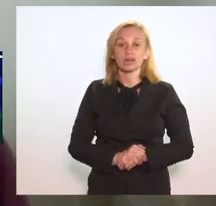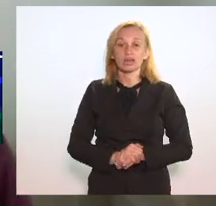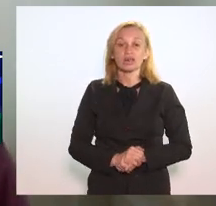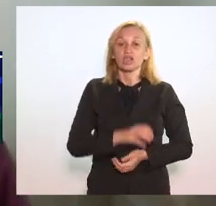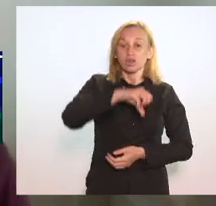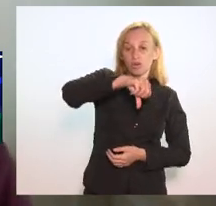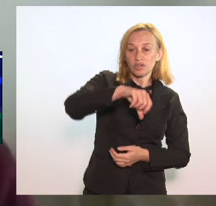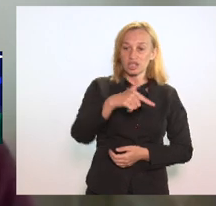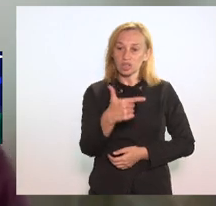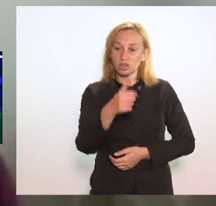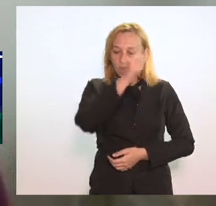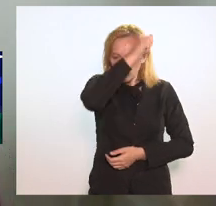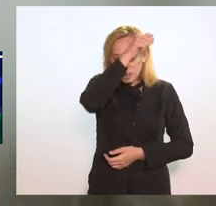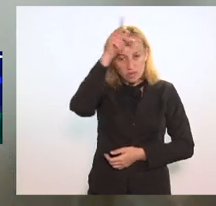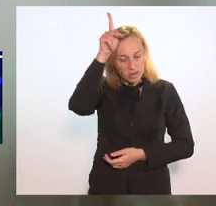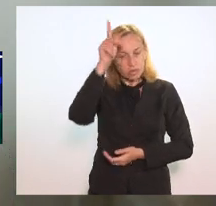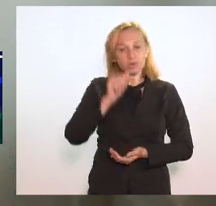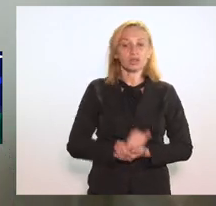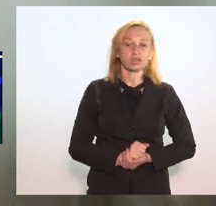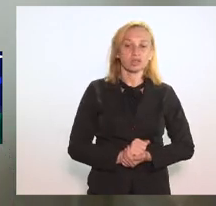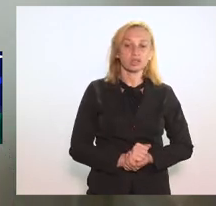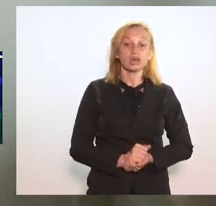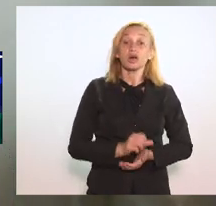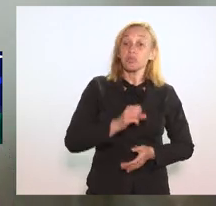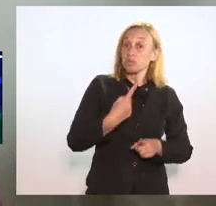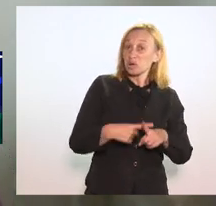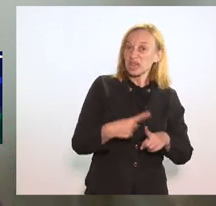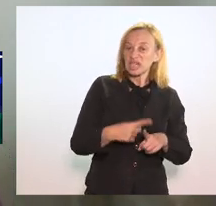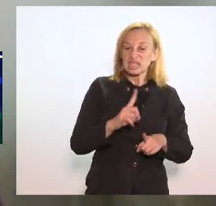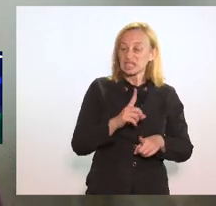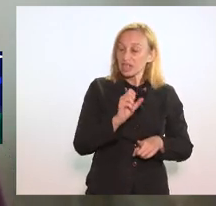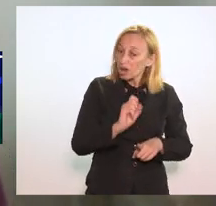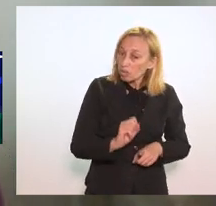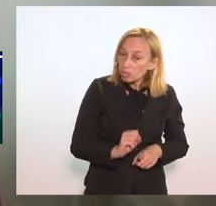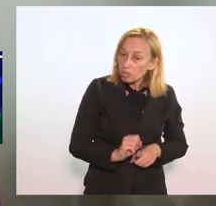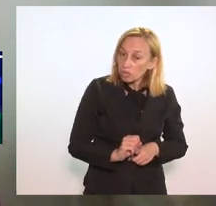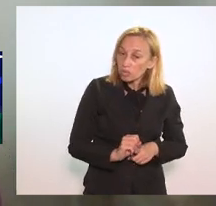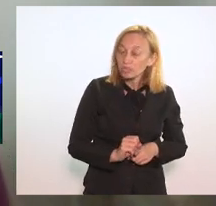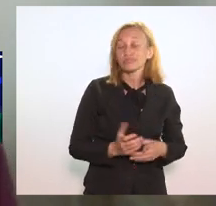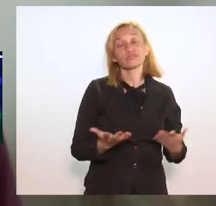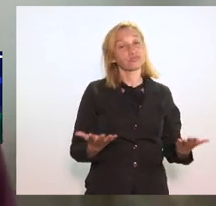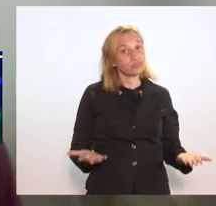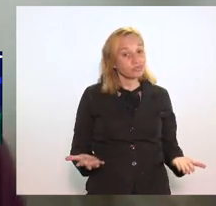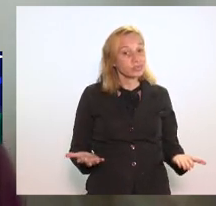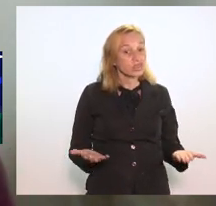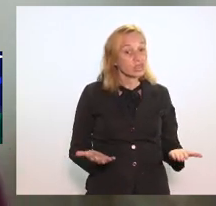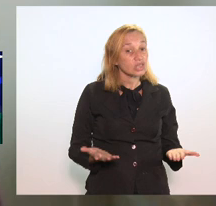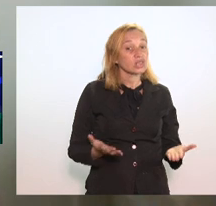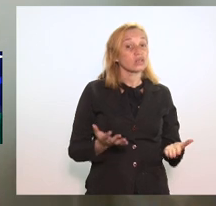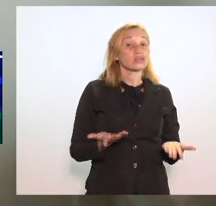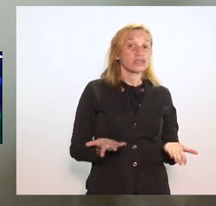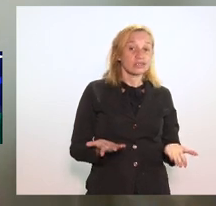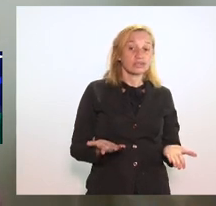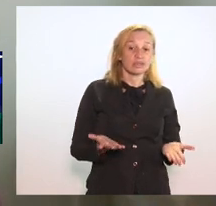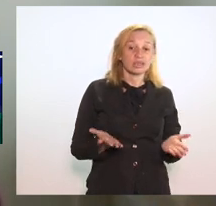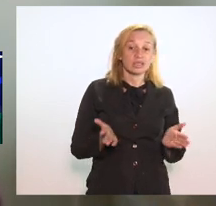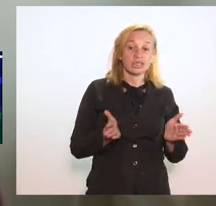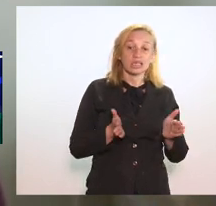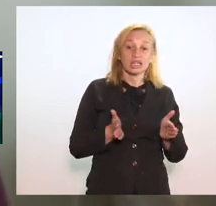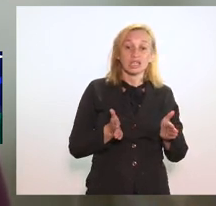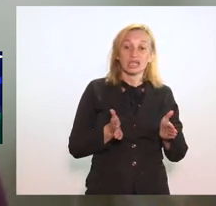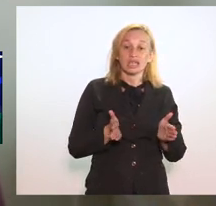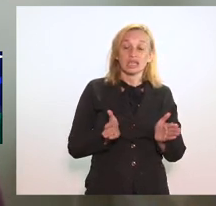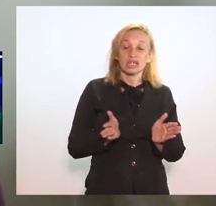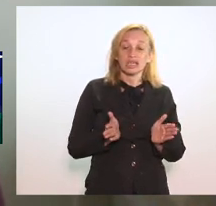deve ter duas prefeituras porque senão e vai se judicializar esse